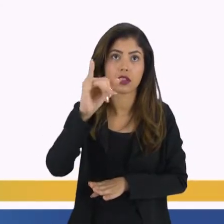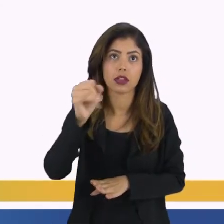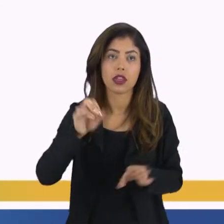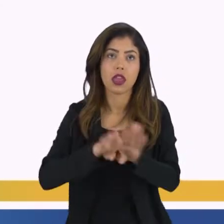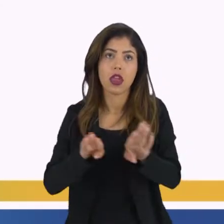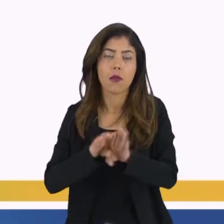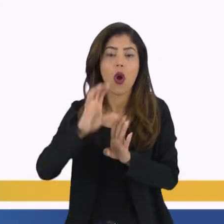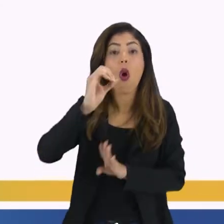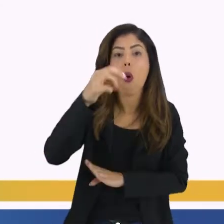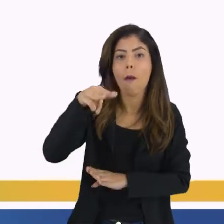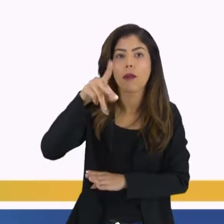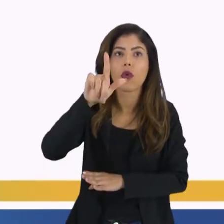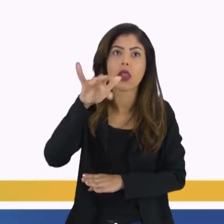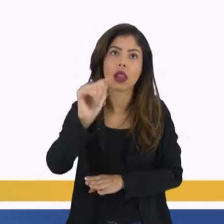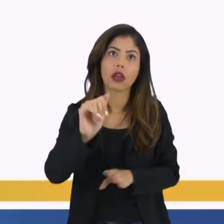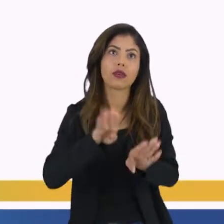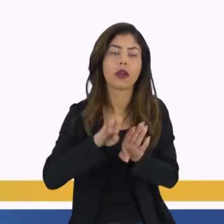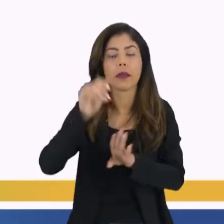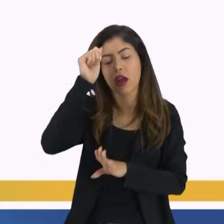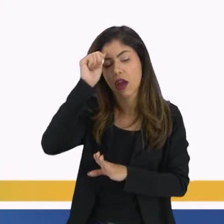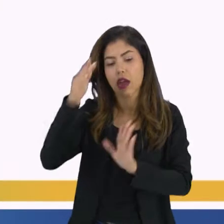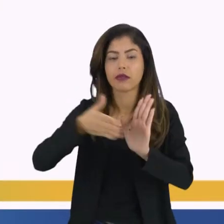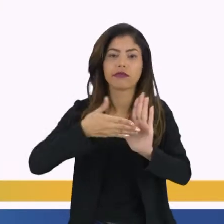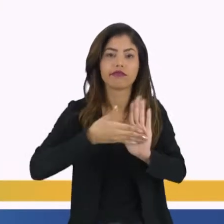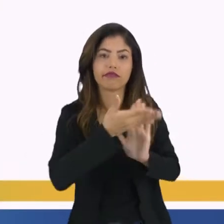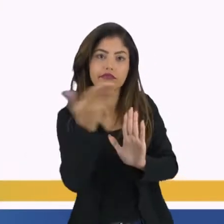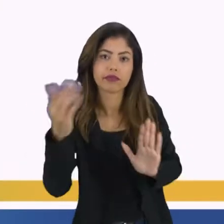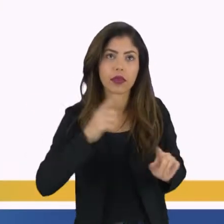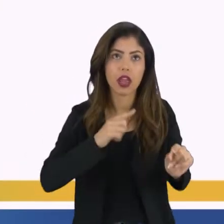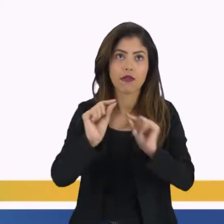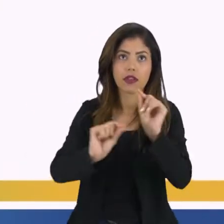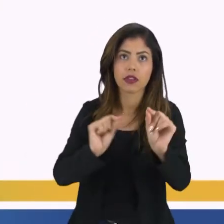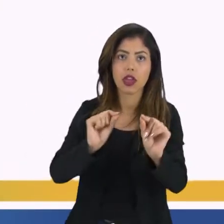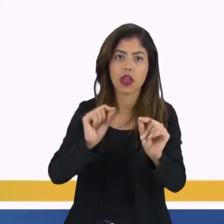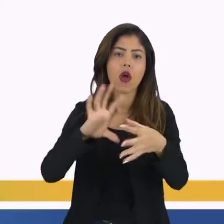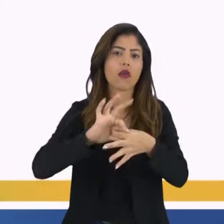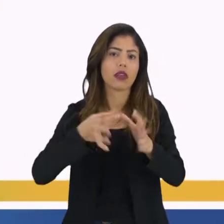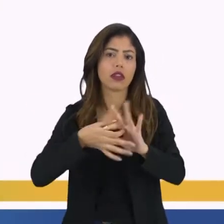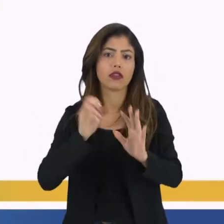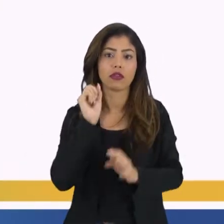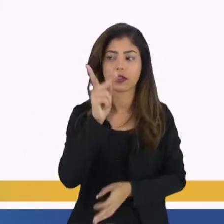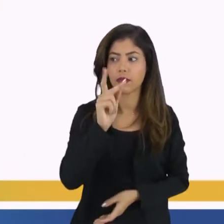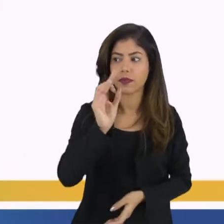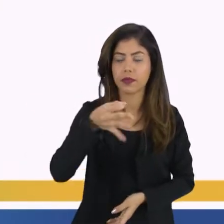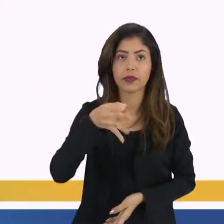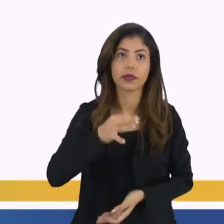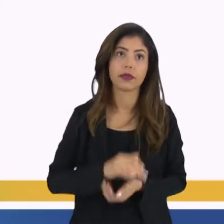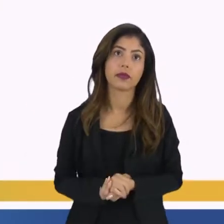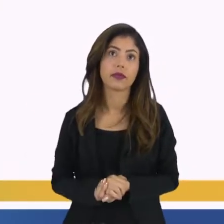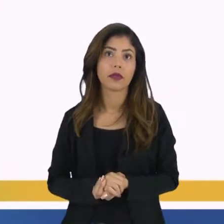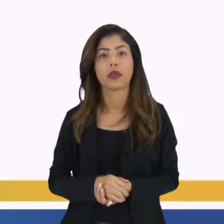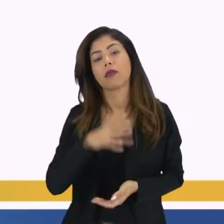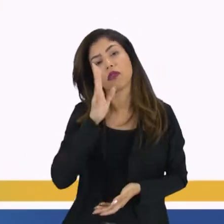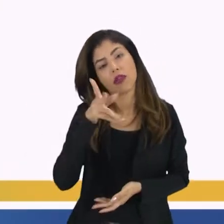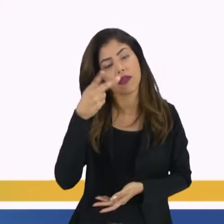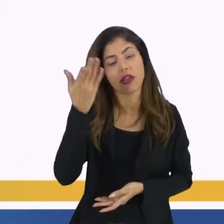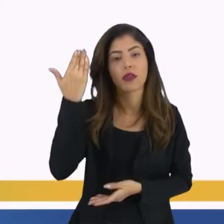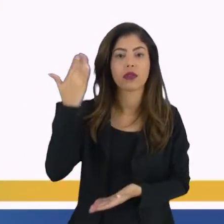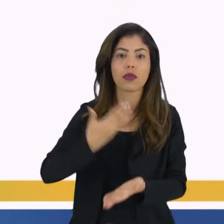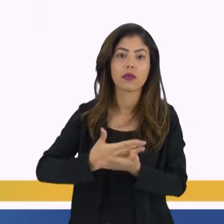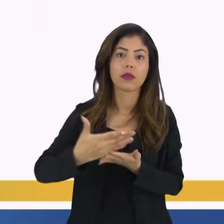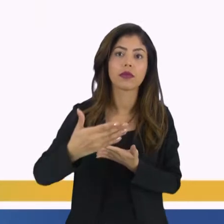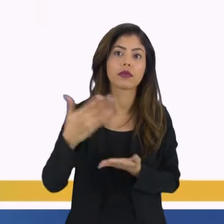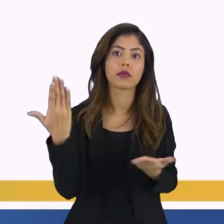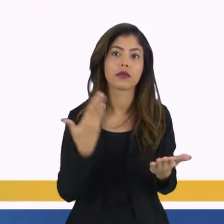didaticamente a gente sempre vai ter uma grande obra e um escritor de referência para nos situar nesse contexto, certo? Como eu havia dito para vocês lá no começo da nossa